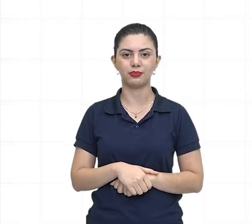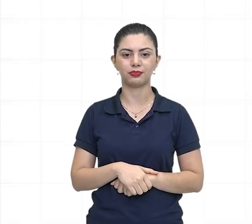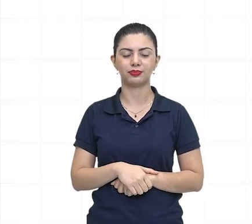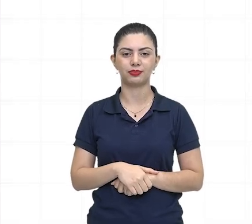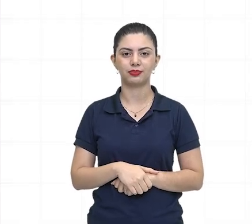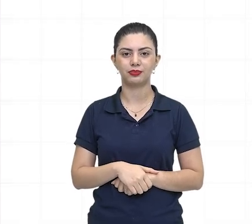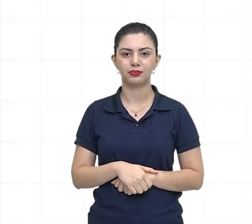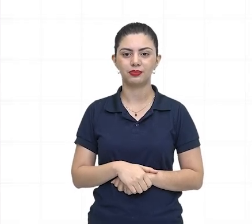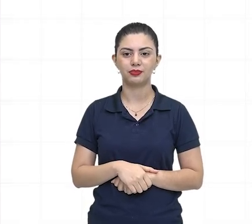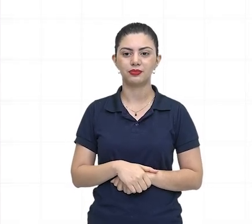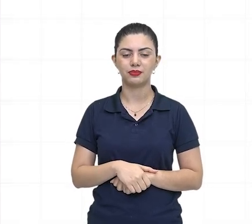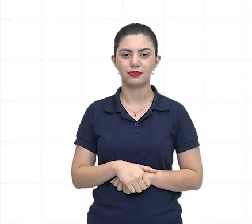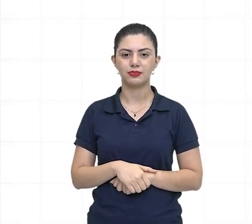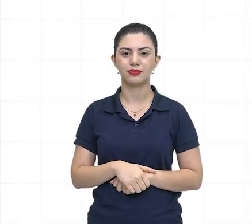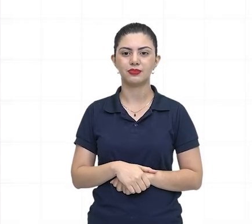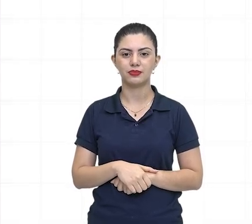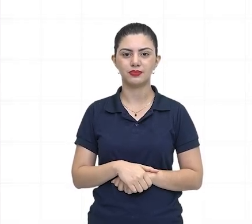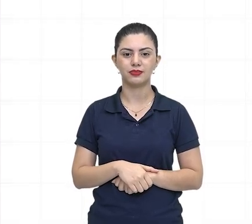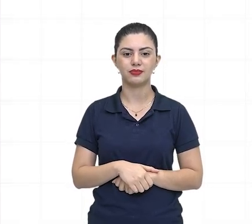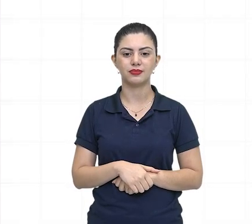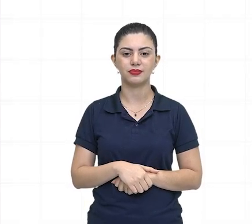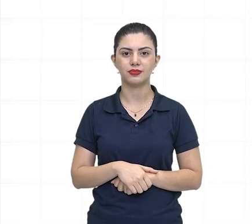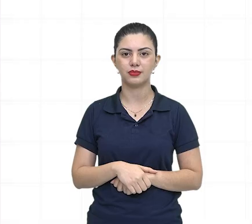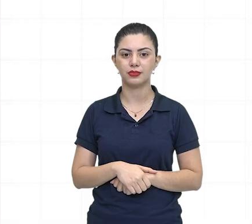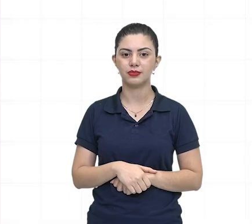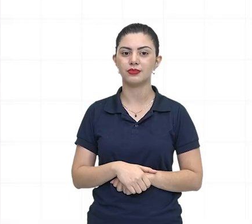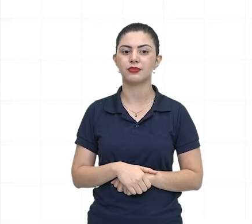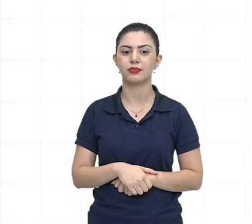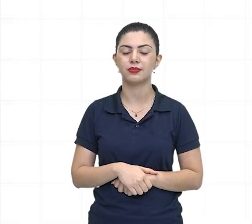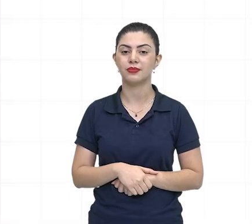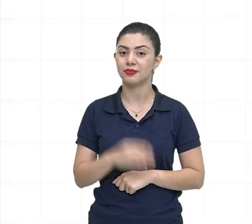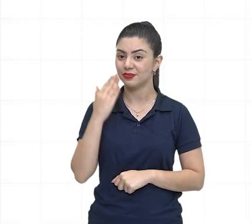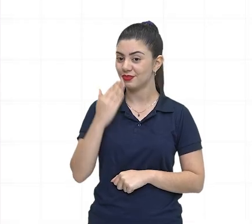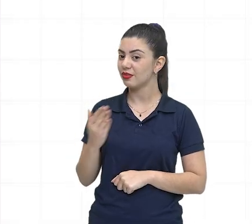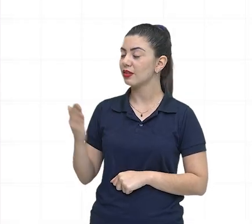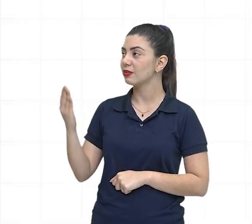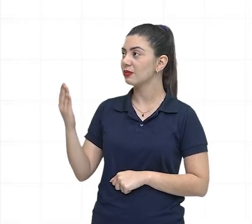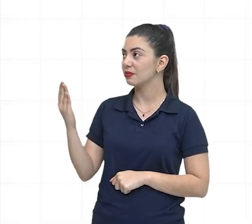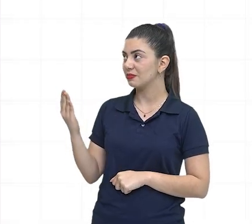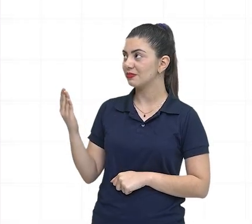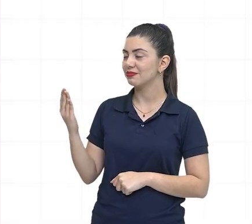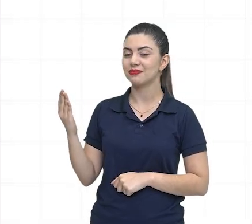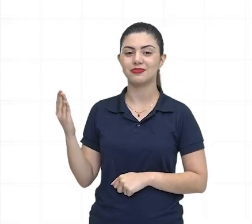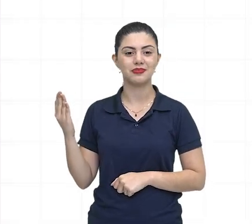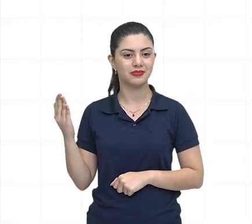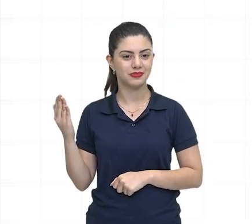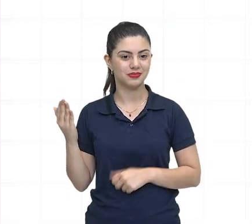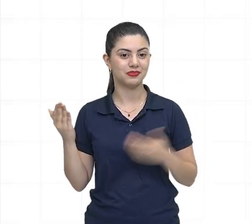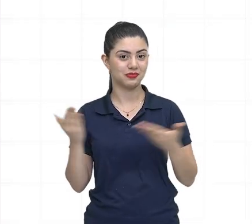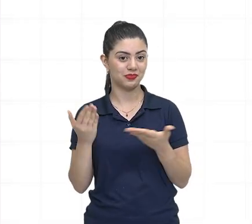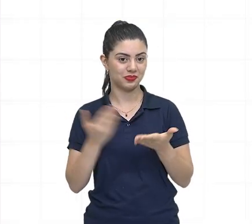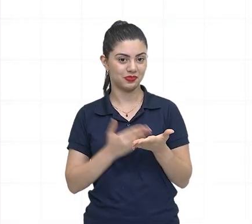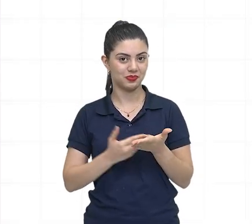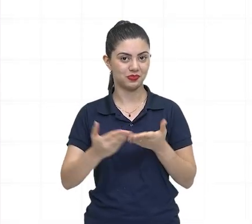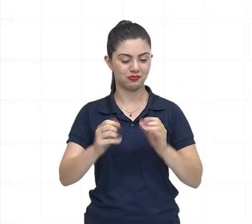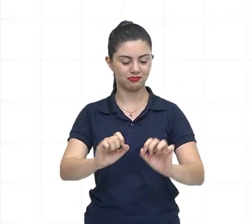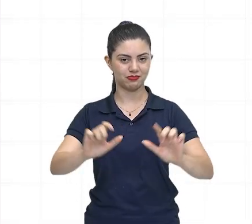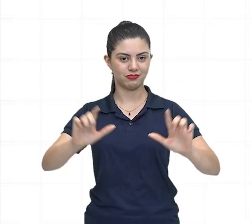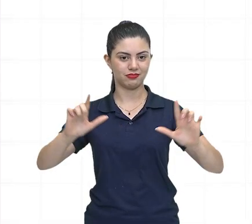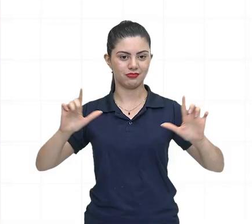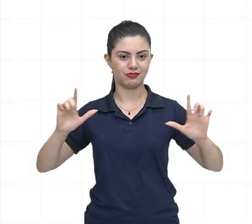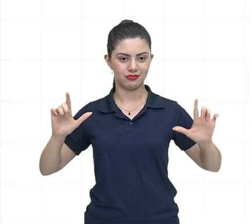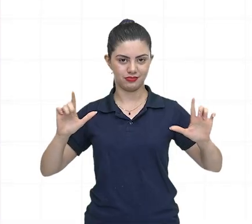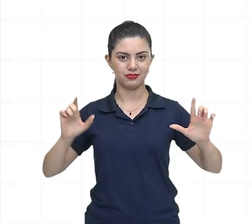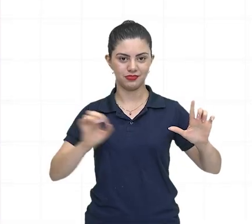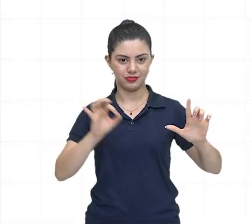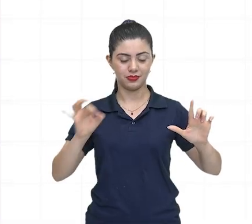reforçar, vamos ver aí. Então, aqui a ideia é essa do algoritmo, olha lá, início dele agora, né? Sem a função. É o